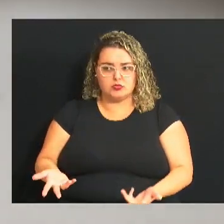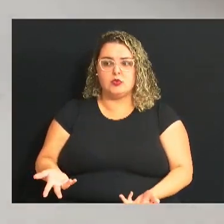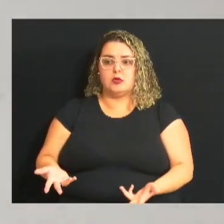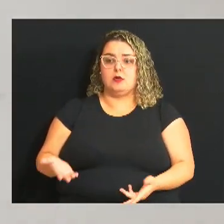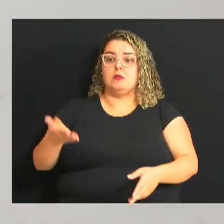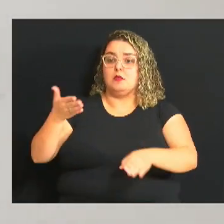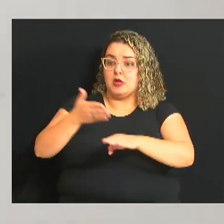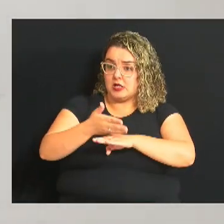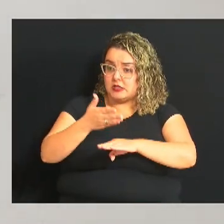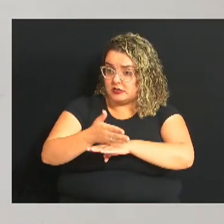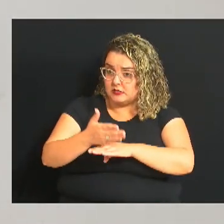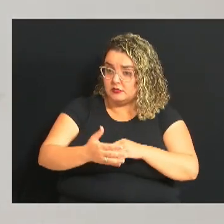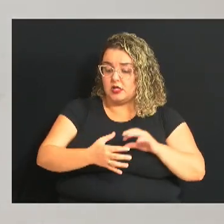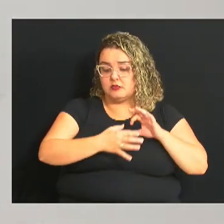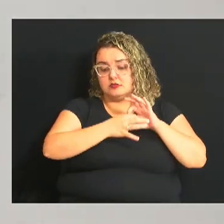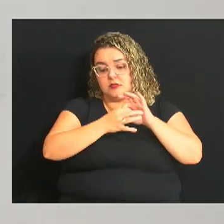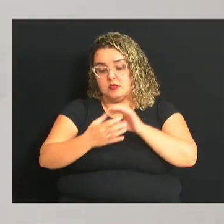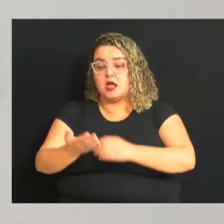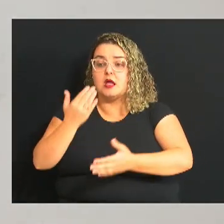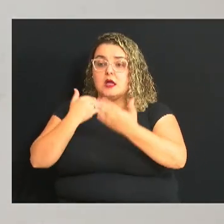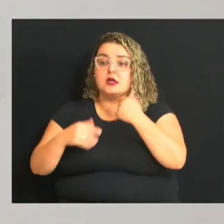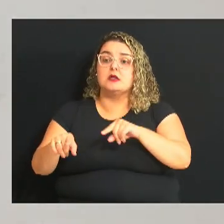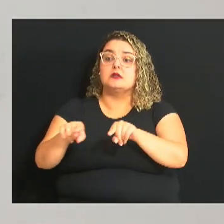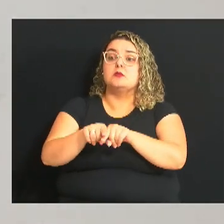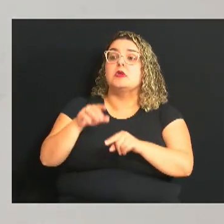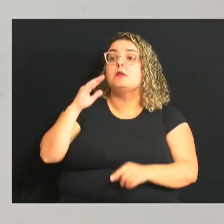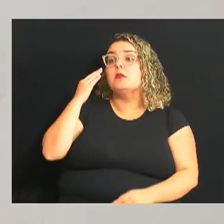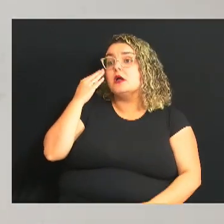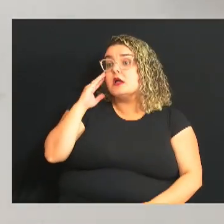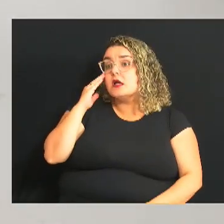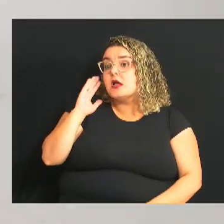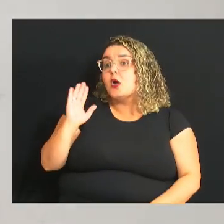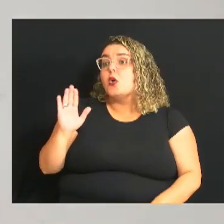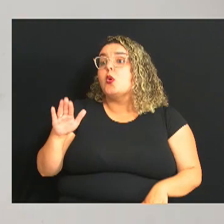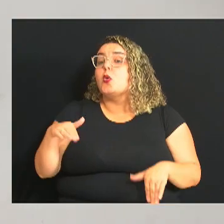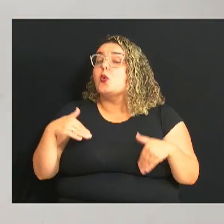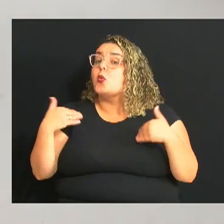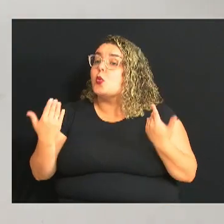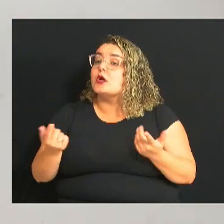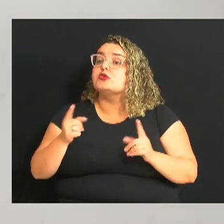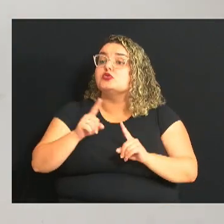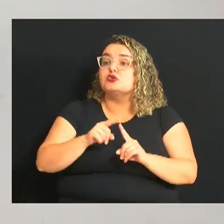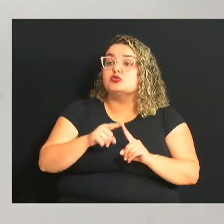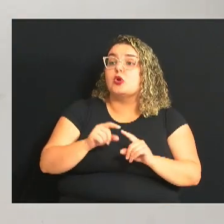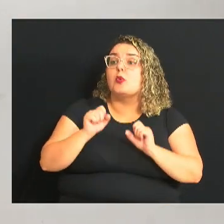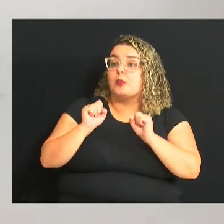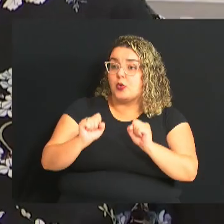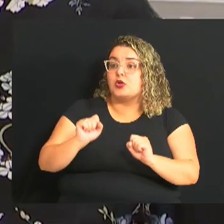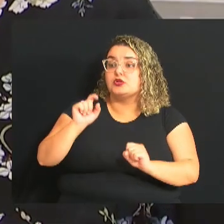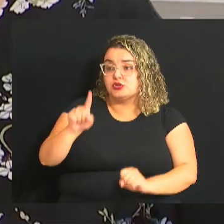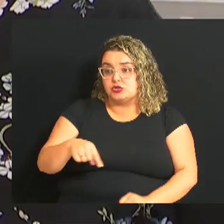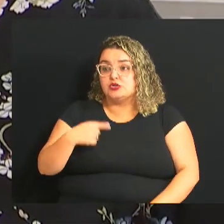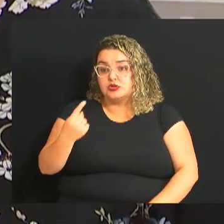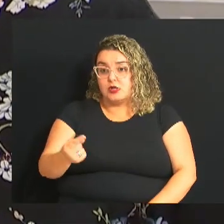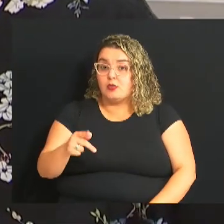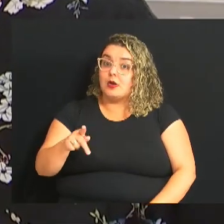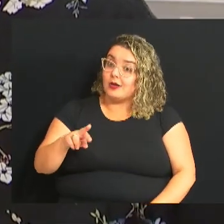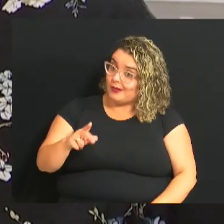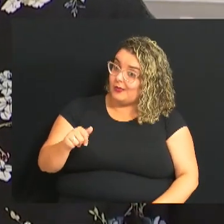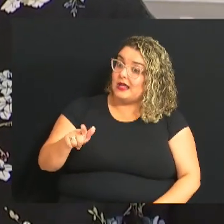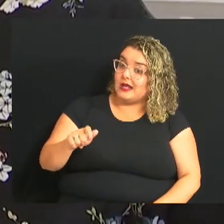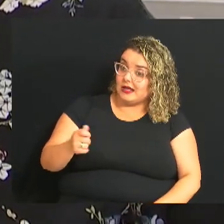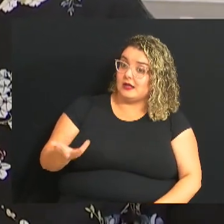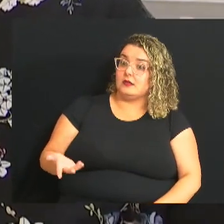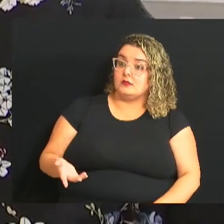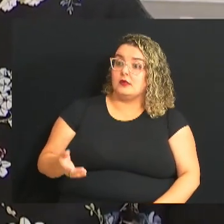participando, né, dessa cadeia alimentar, e também para entender quando que uma espécie pode eventualmente se tornar praga. Então, no caso